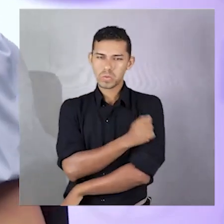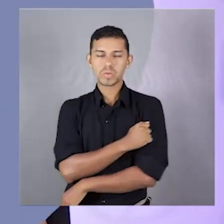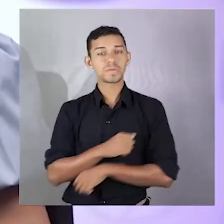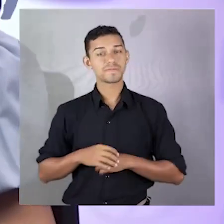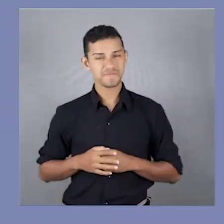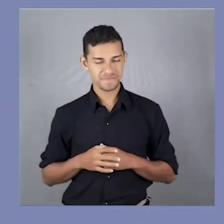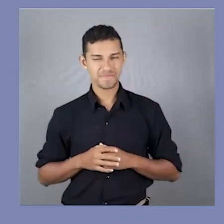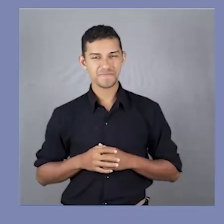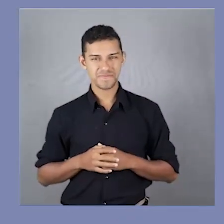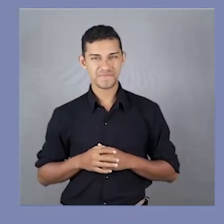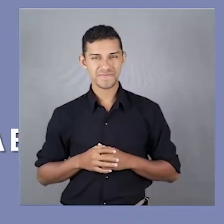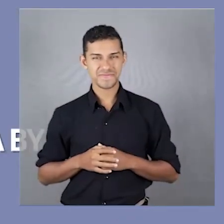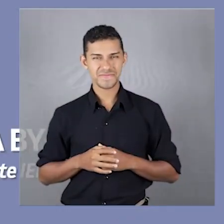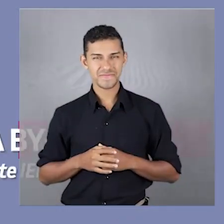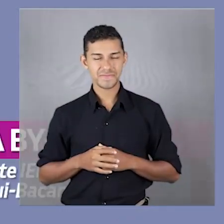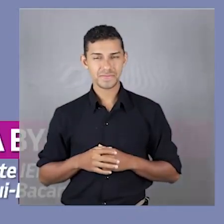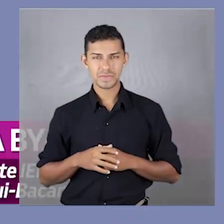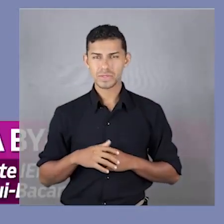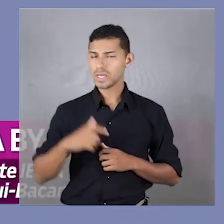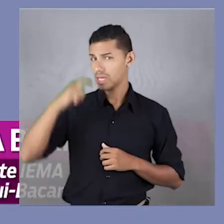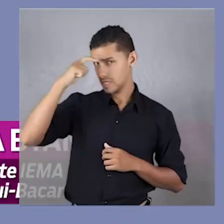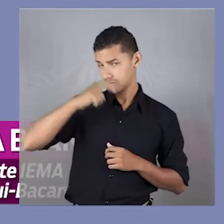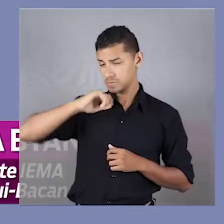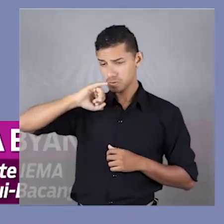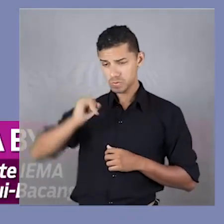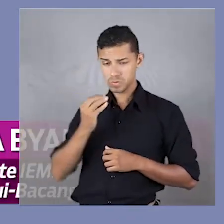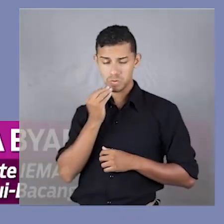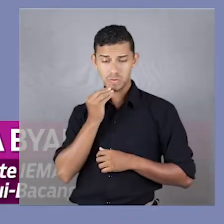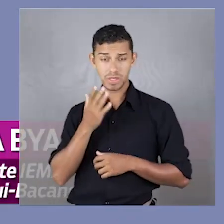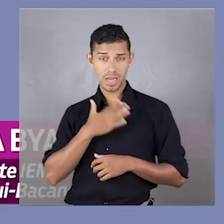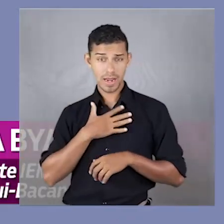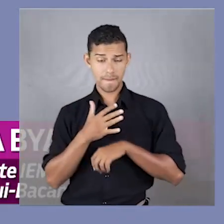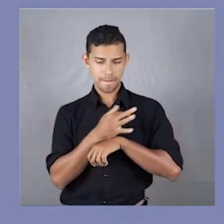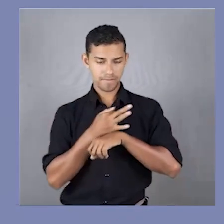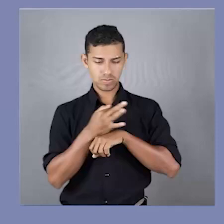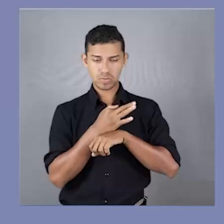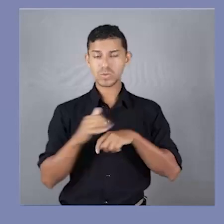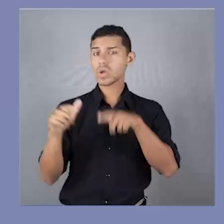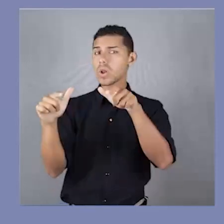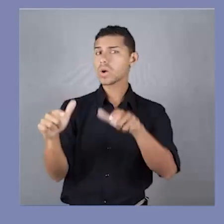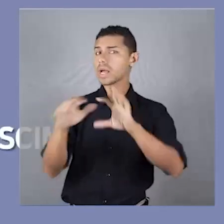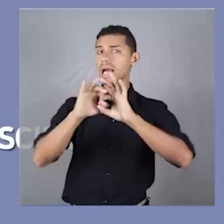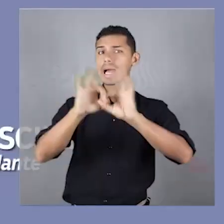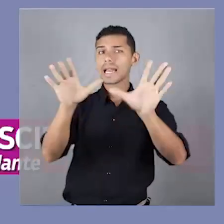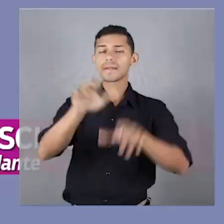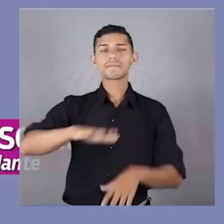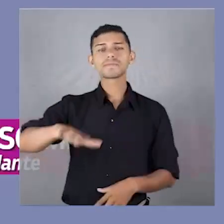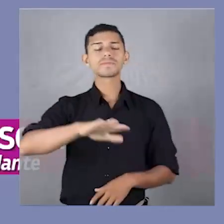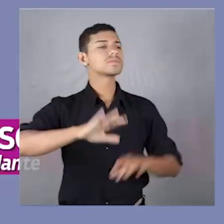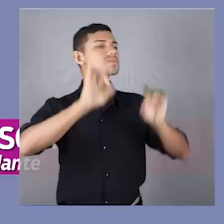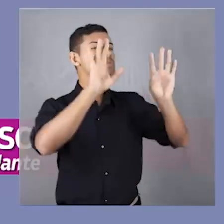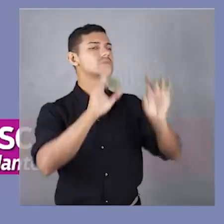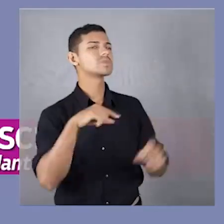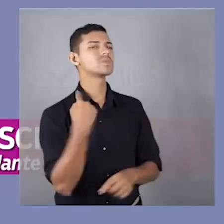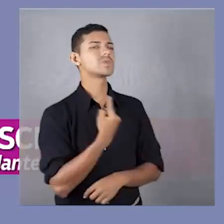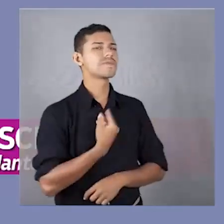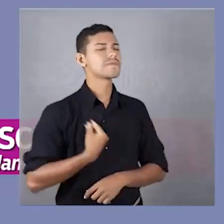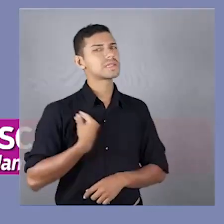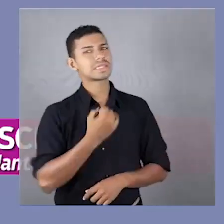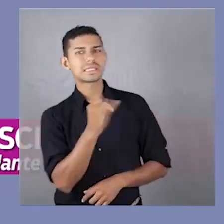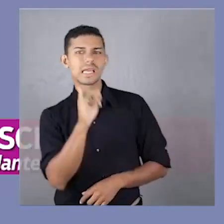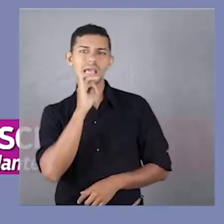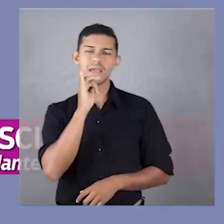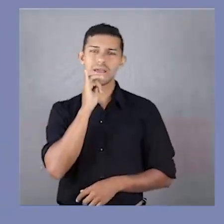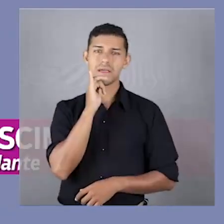estudantes. O que eu posso fazer para aproveitar as minhas férias em espaços abertos? O que há de especial no Palácio dos Leões? Será